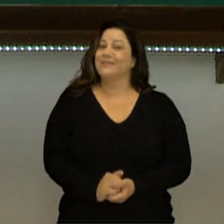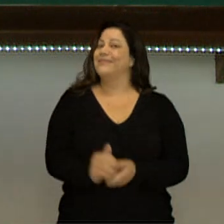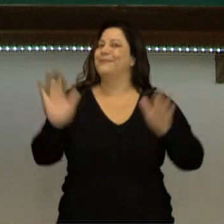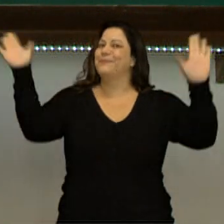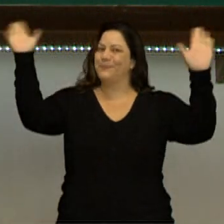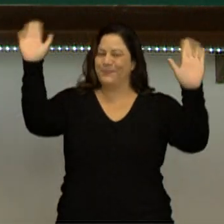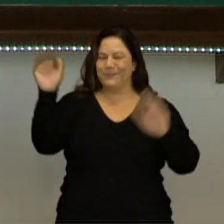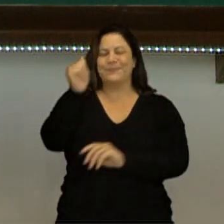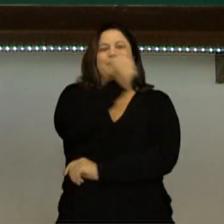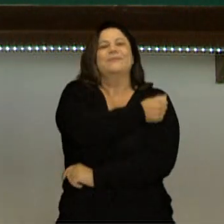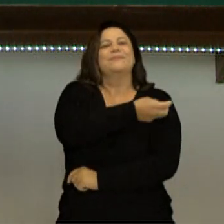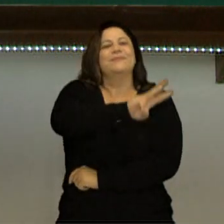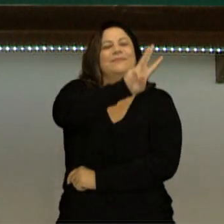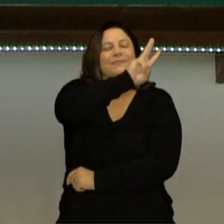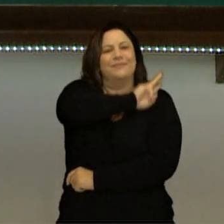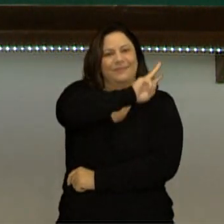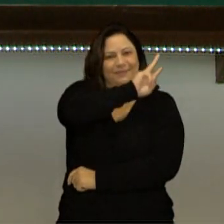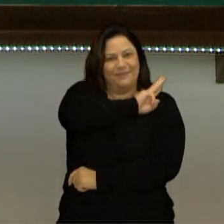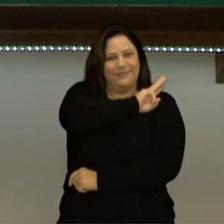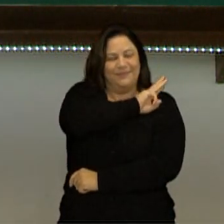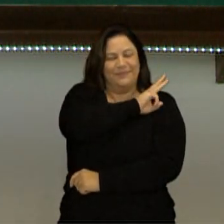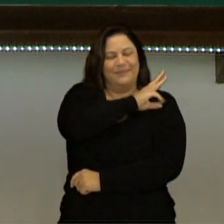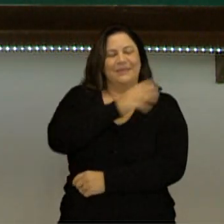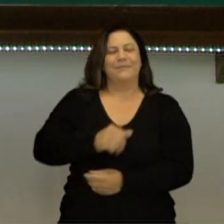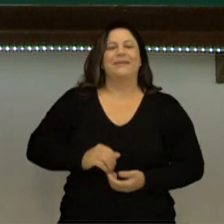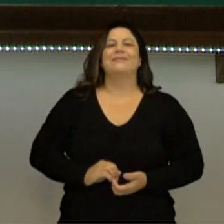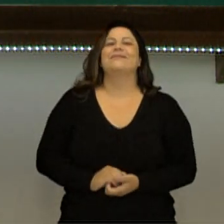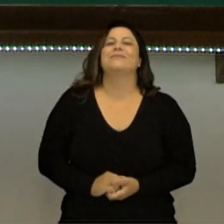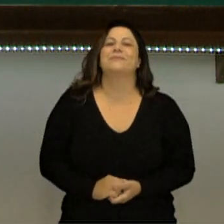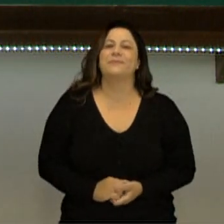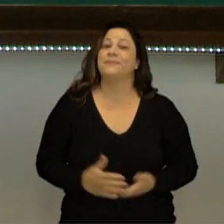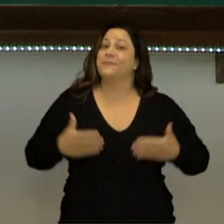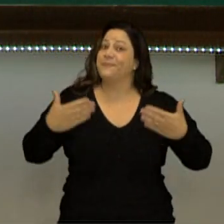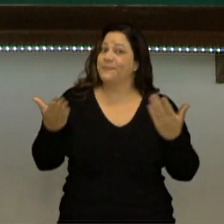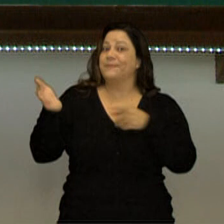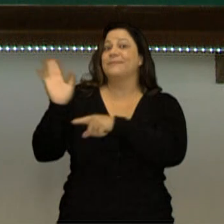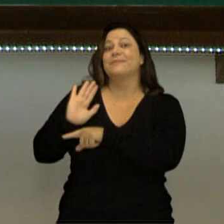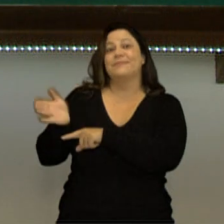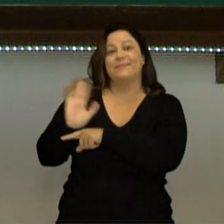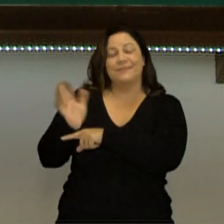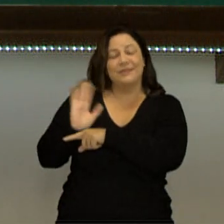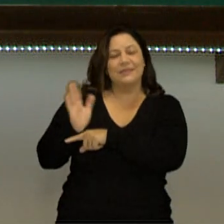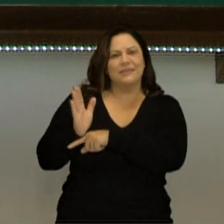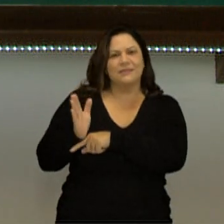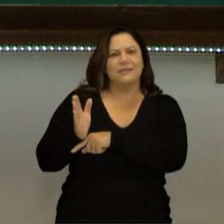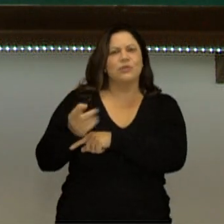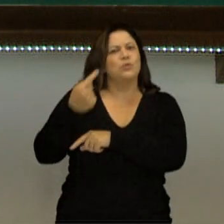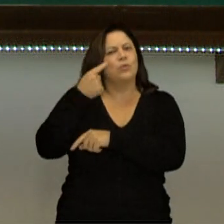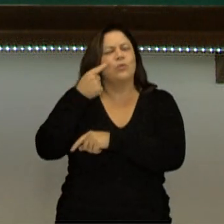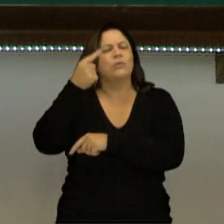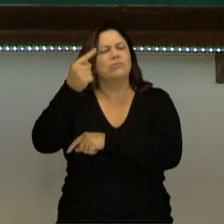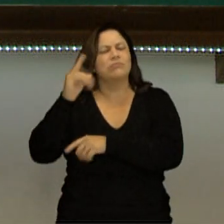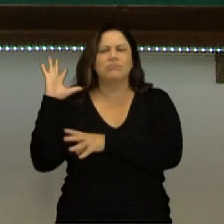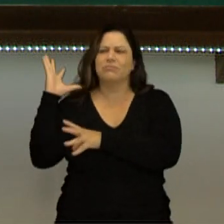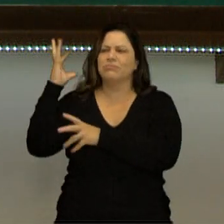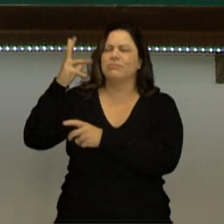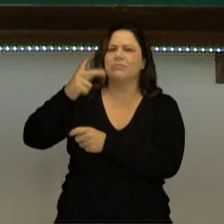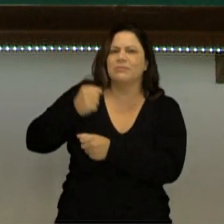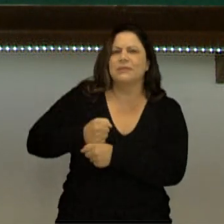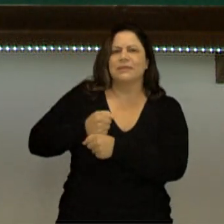Olá, estudantes da terceira série do ensino médio. Nesse vídeo vamos ter a